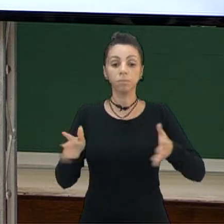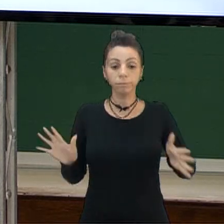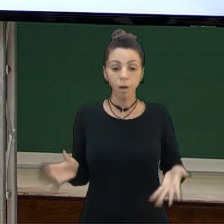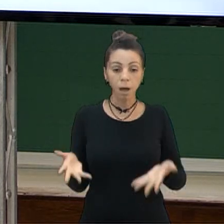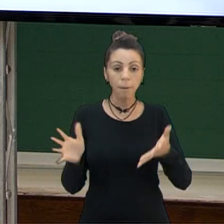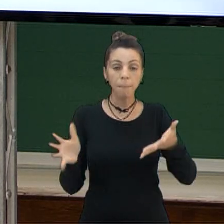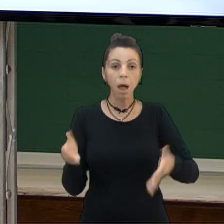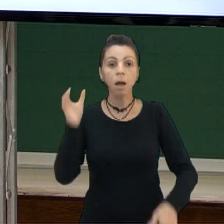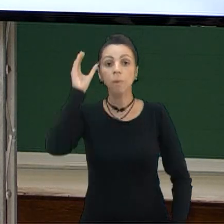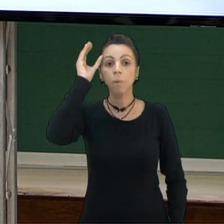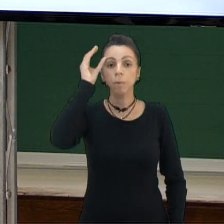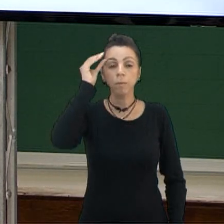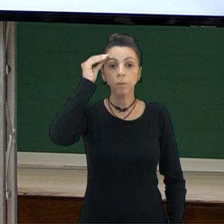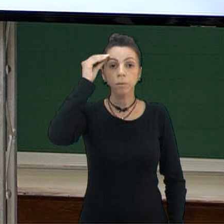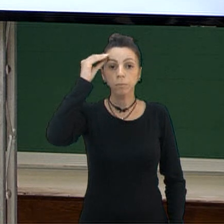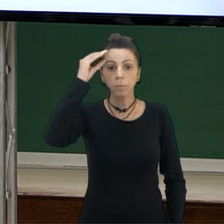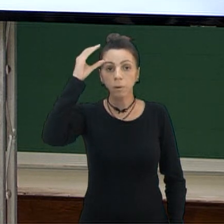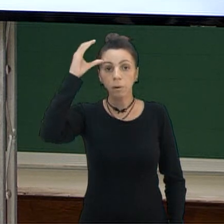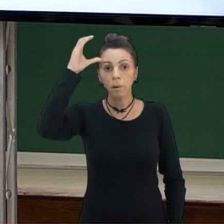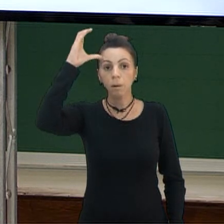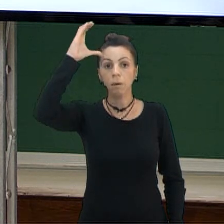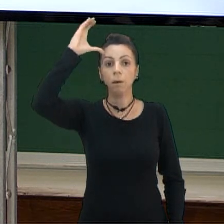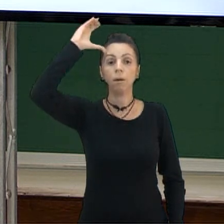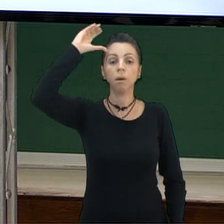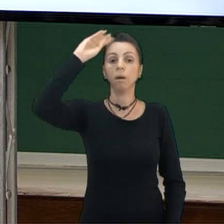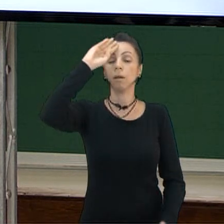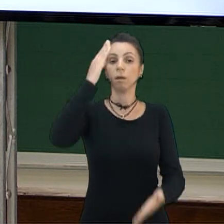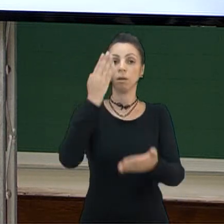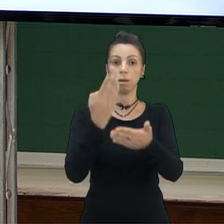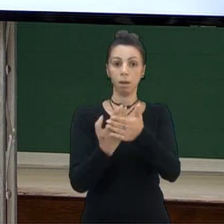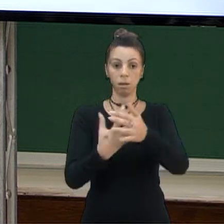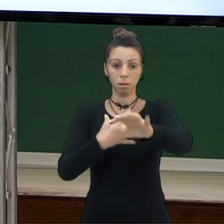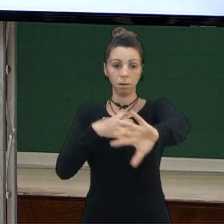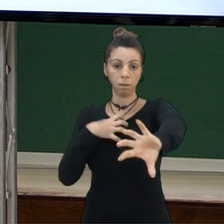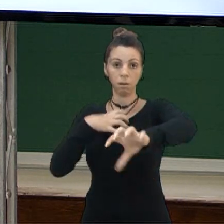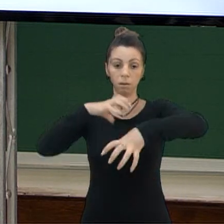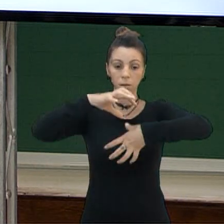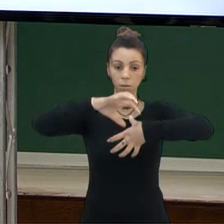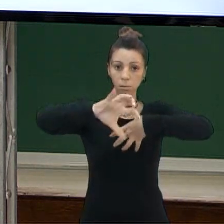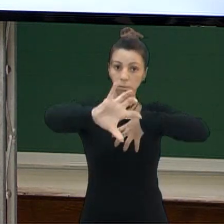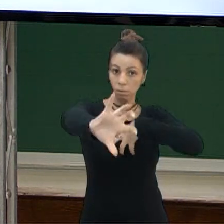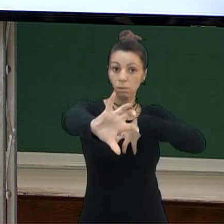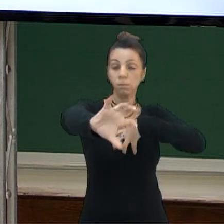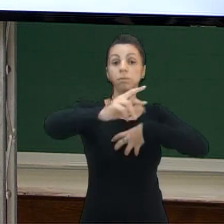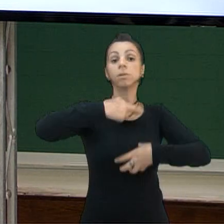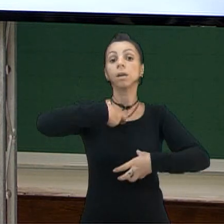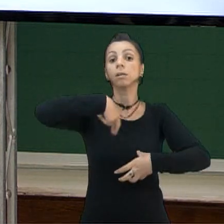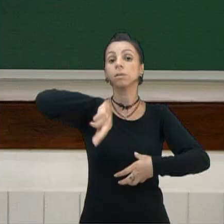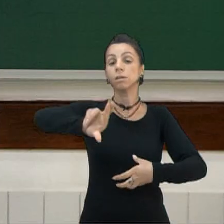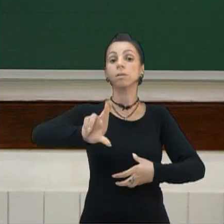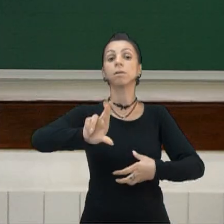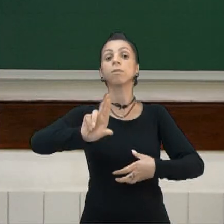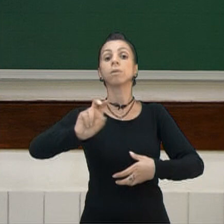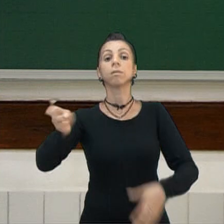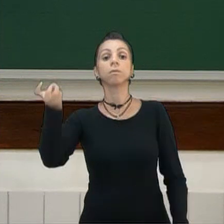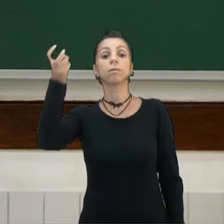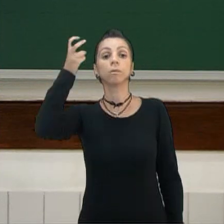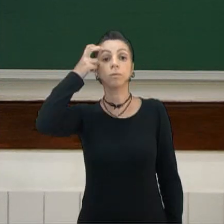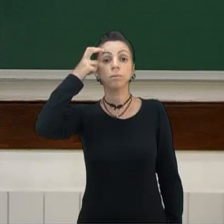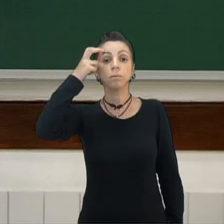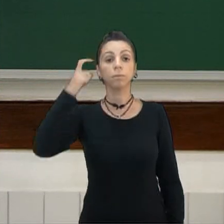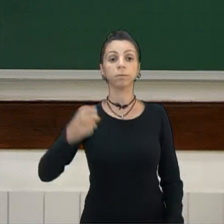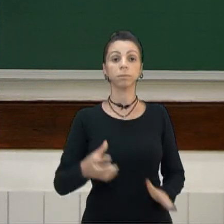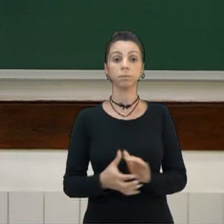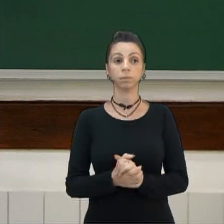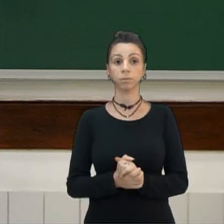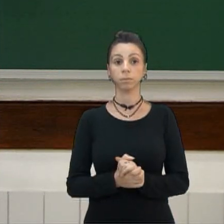esta consciência, que é uma consciência de crença e uma consciência de religião e de cultura. Tá?